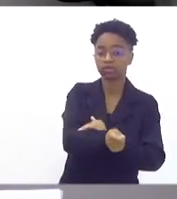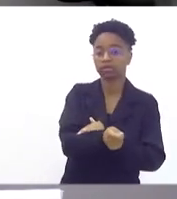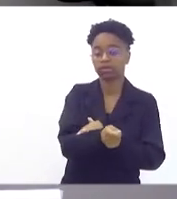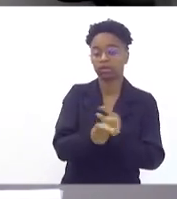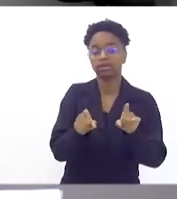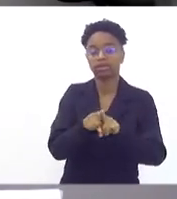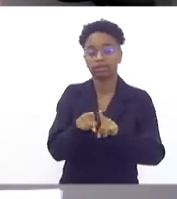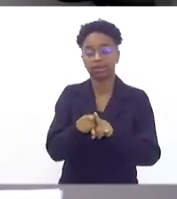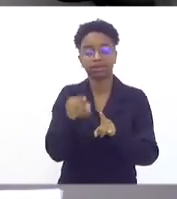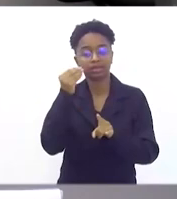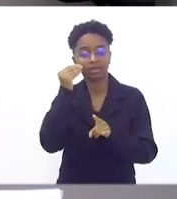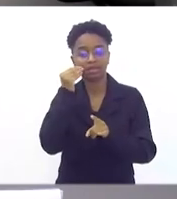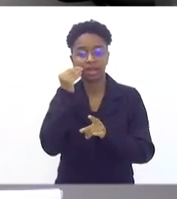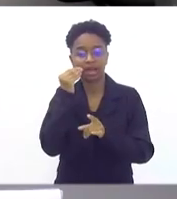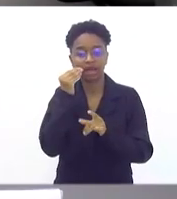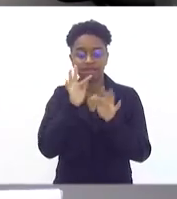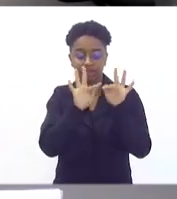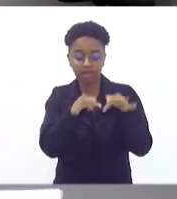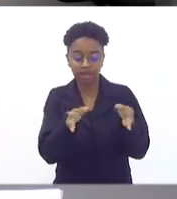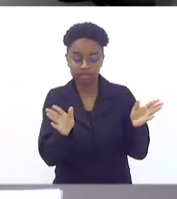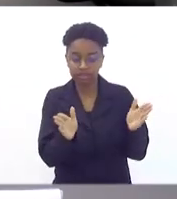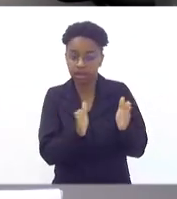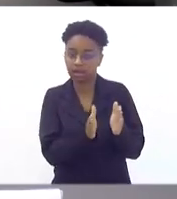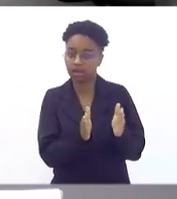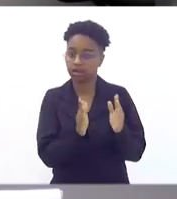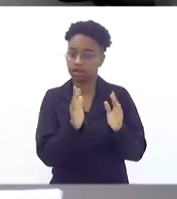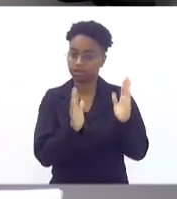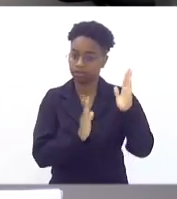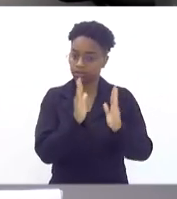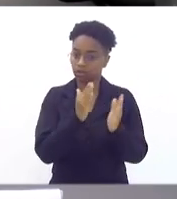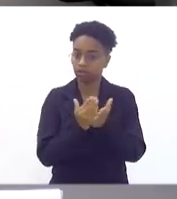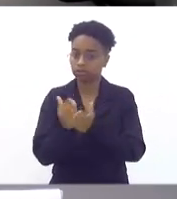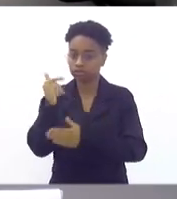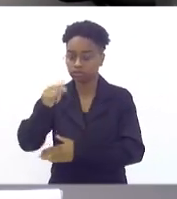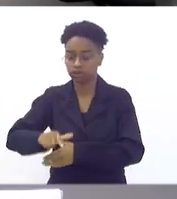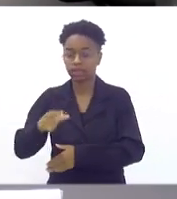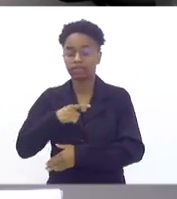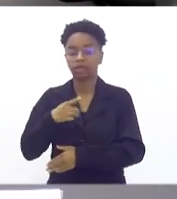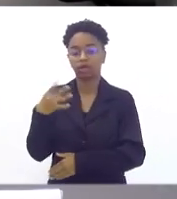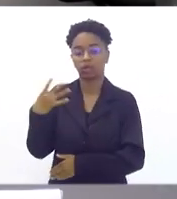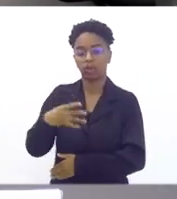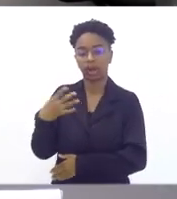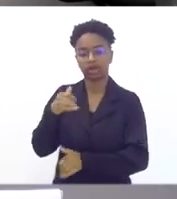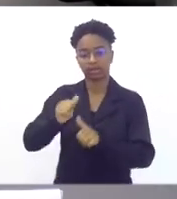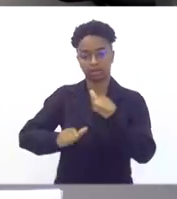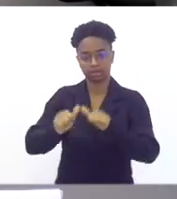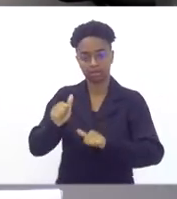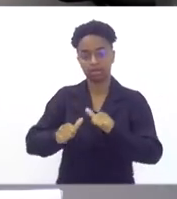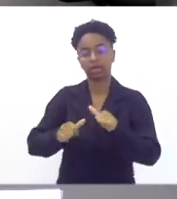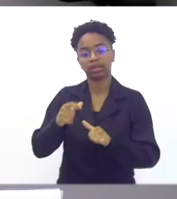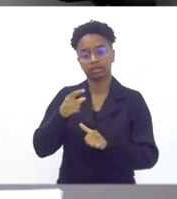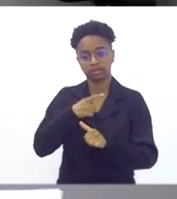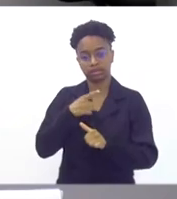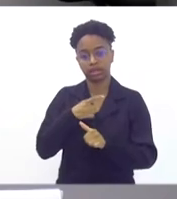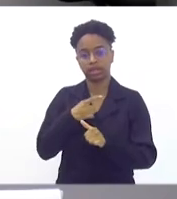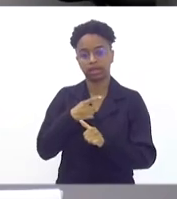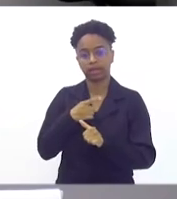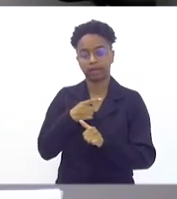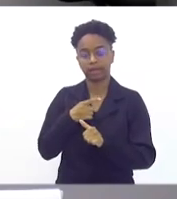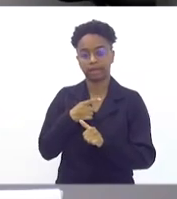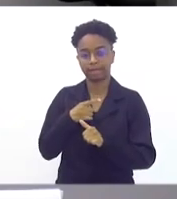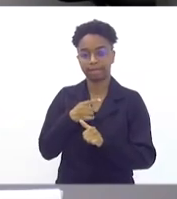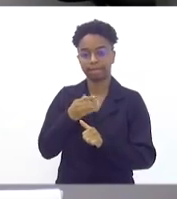se zerar esse ciclo e começar outro então a gente tem uma quarta revisão que está em em recurso né como eu disse aos senhores